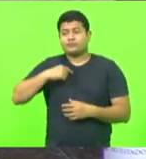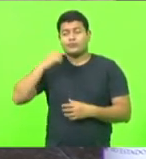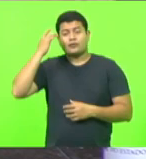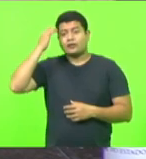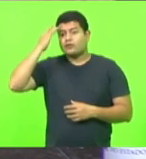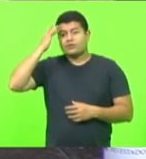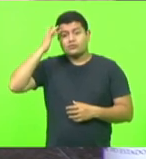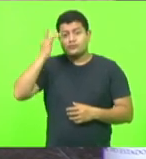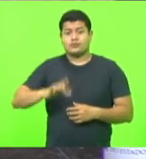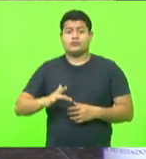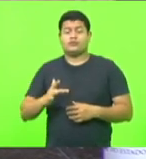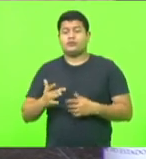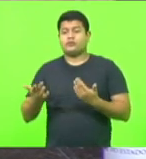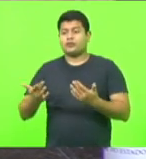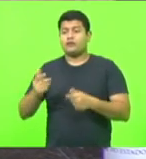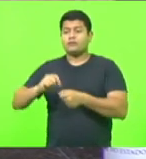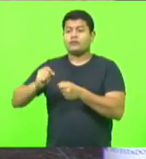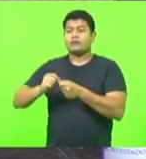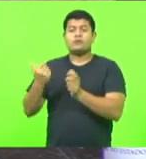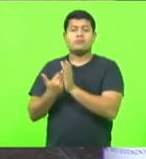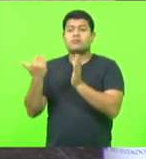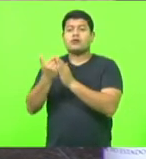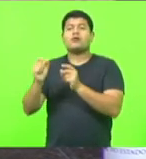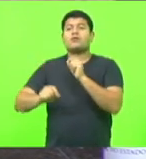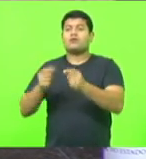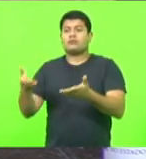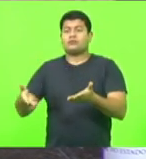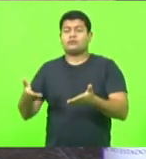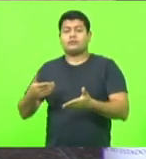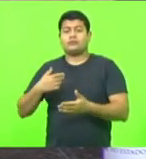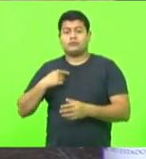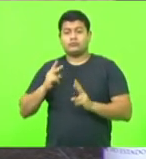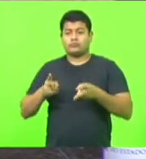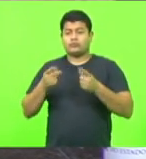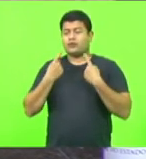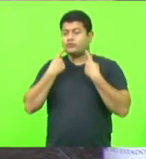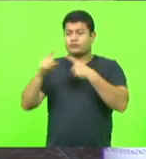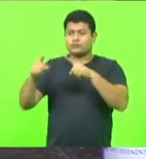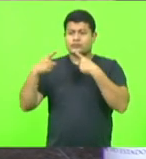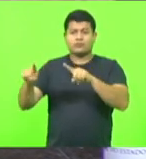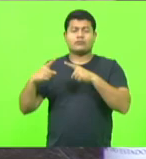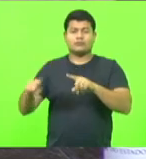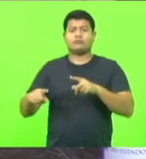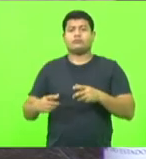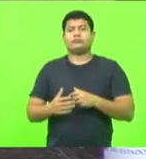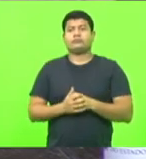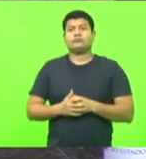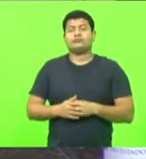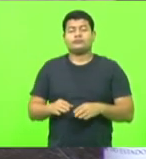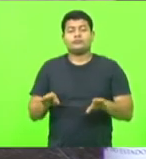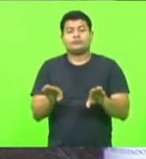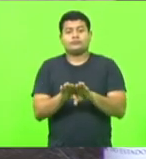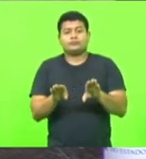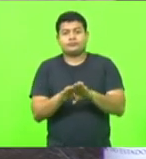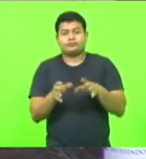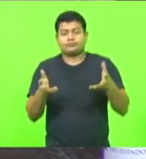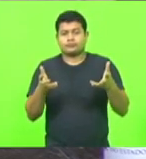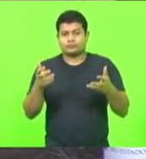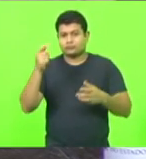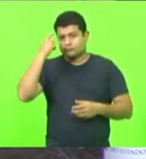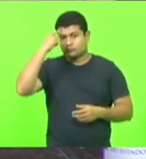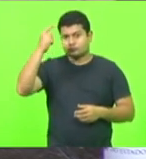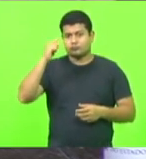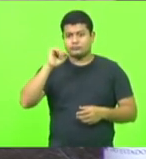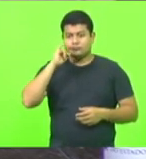não ser demonstrar aqui o nosso repúdio. Eu também quero, senhor presidente, lembrar,